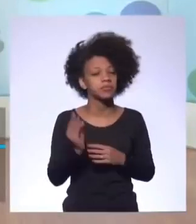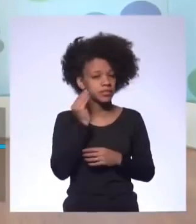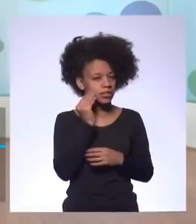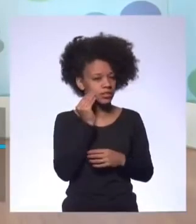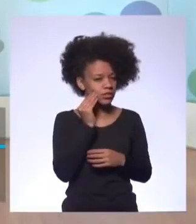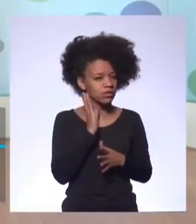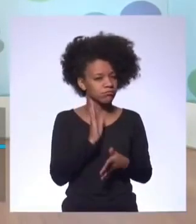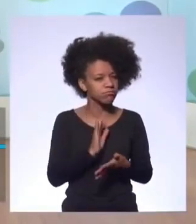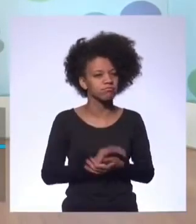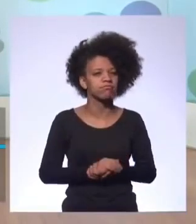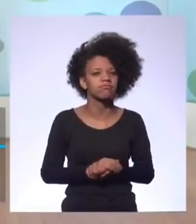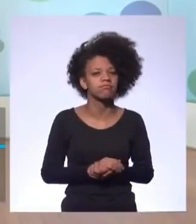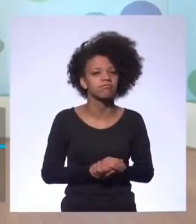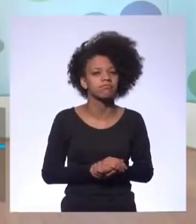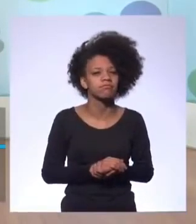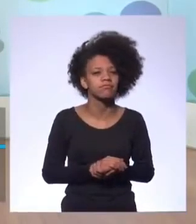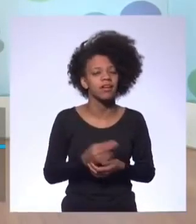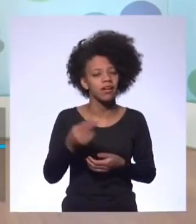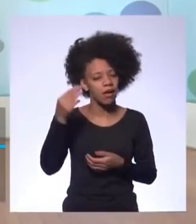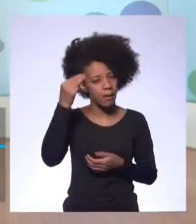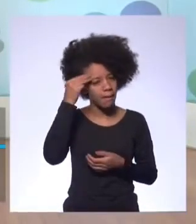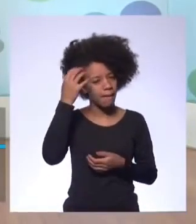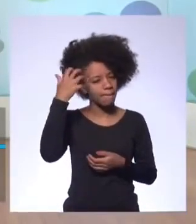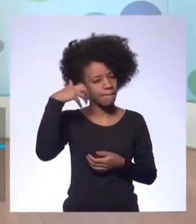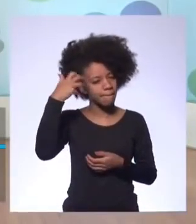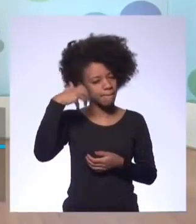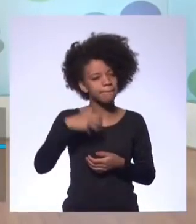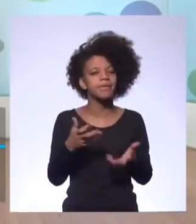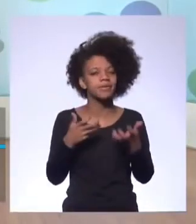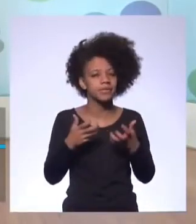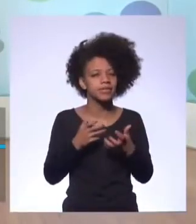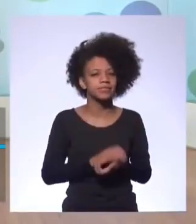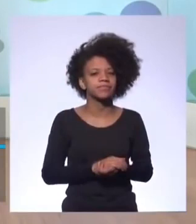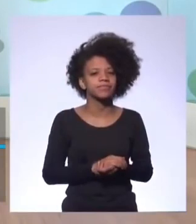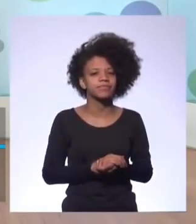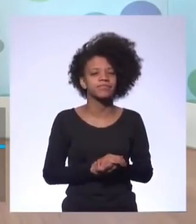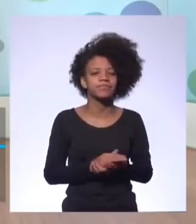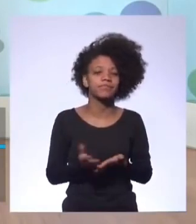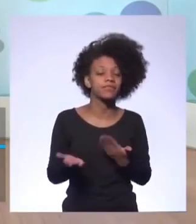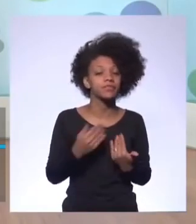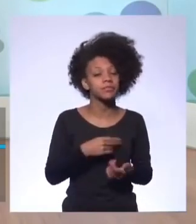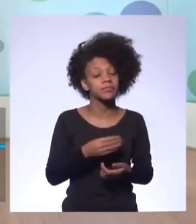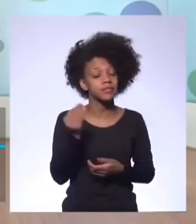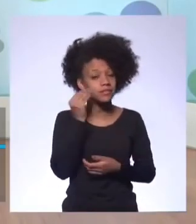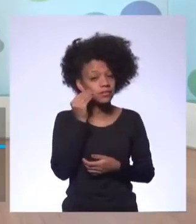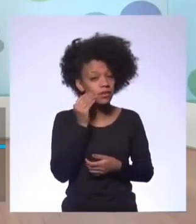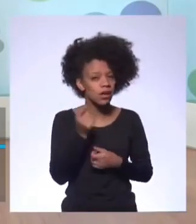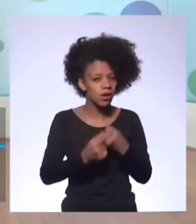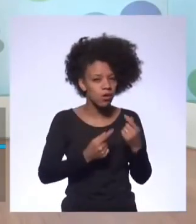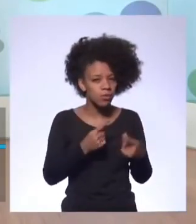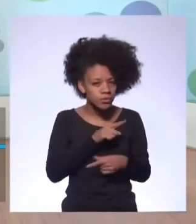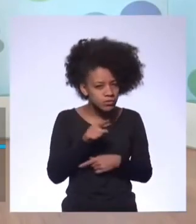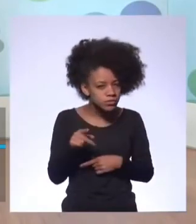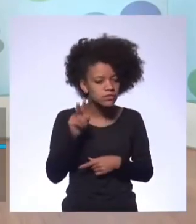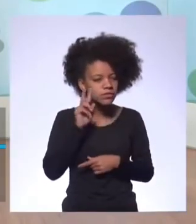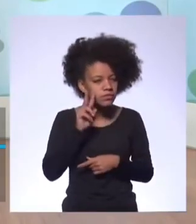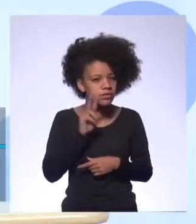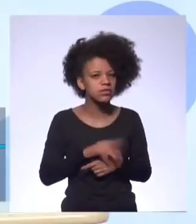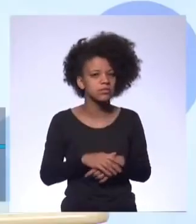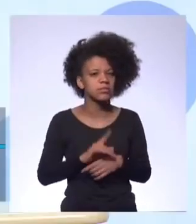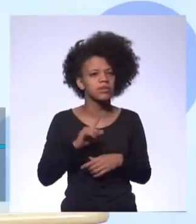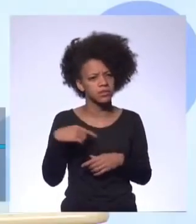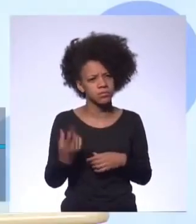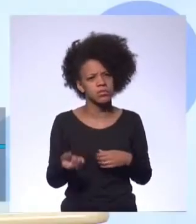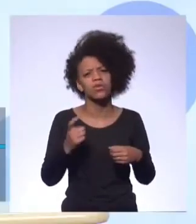acionar? Vai, então a vai. A memória deles? É, eu queria. Vamos lá, vamos tentar colocar algumas coisas que vocês lembram, tá? Depois a